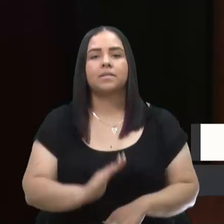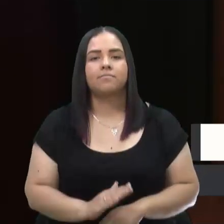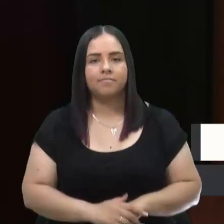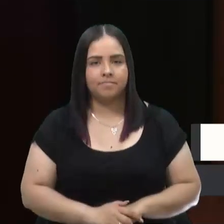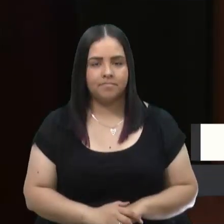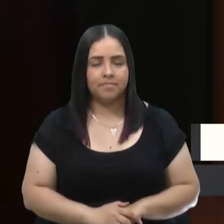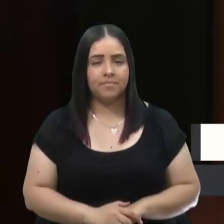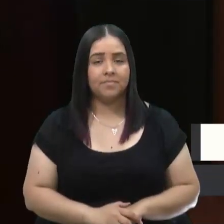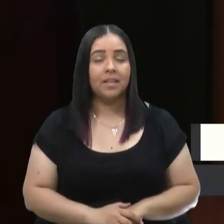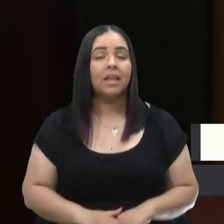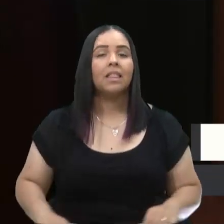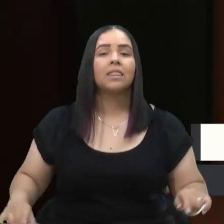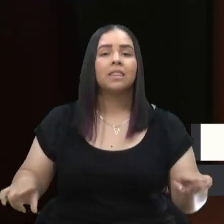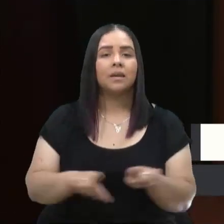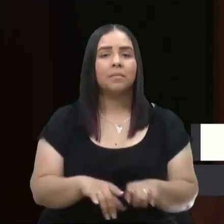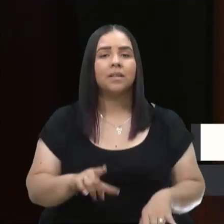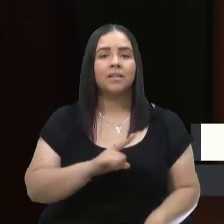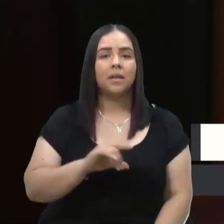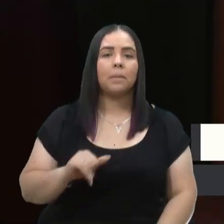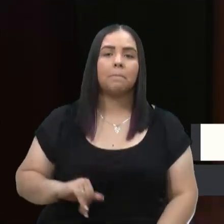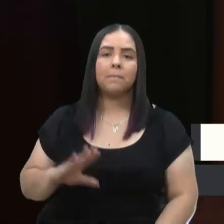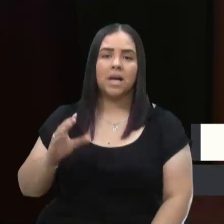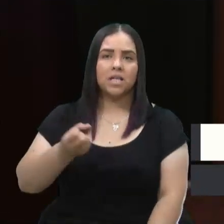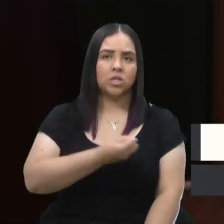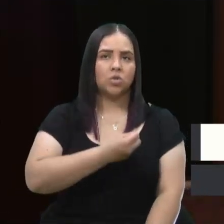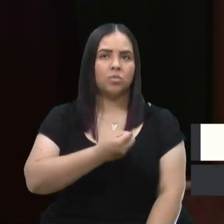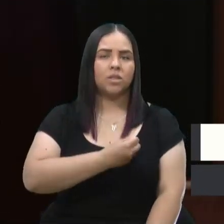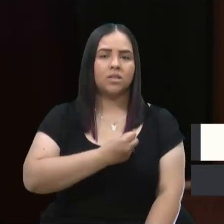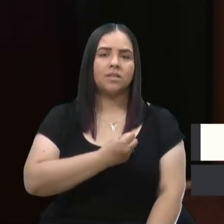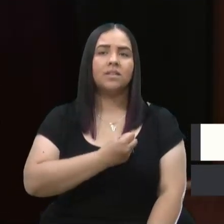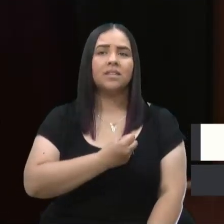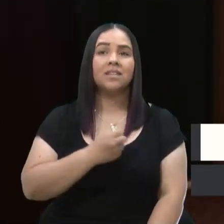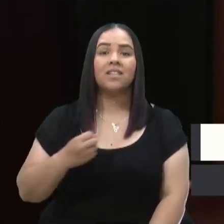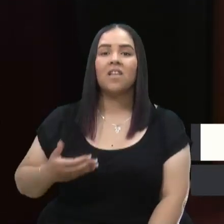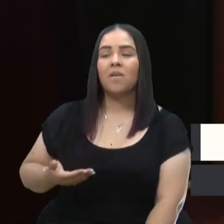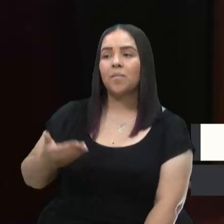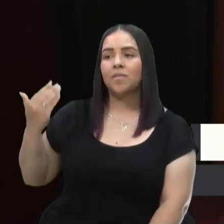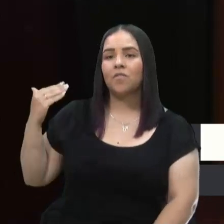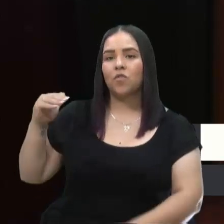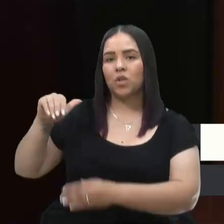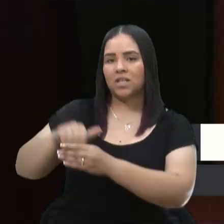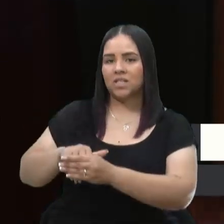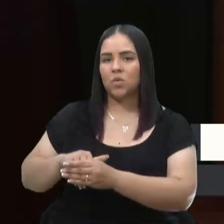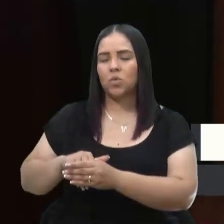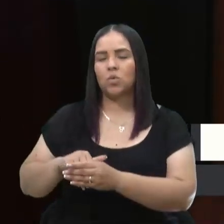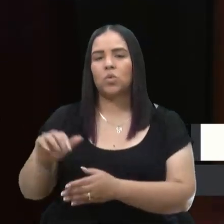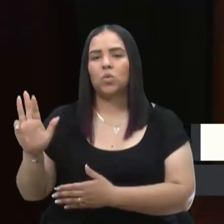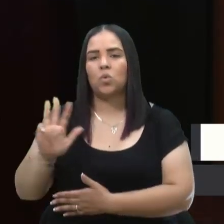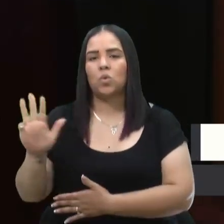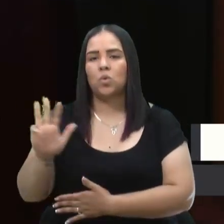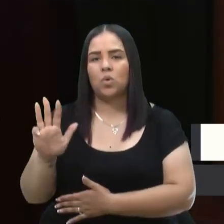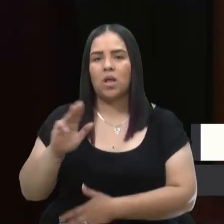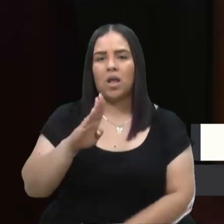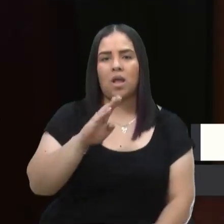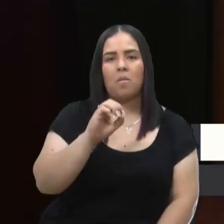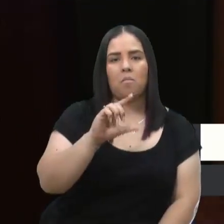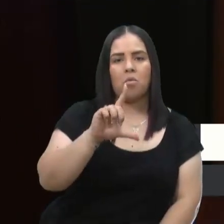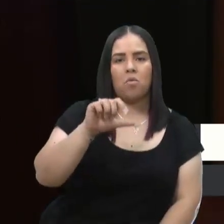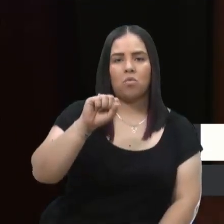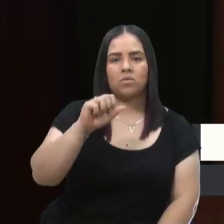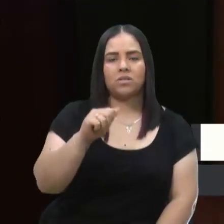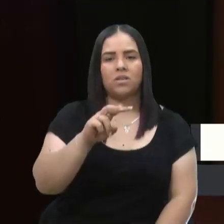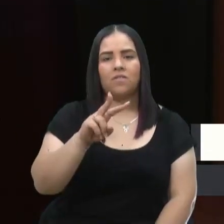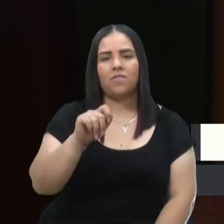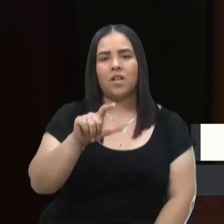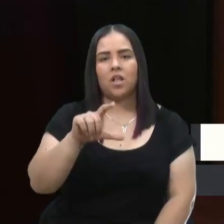Aliás, trouxe aqui mais números. Desde a eleição do Lula, vereador Fiuza, a Bolsa de Valores perdeu, as